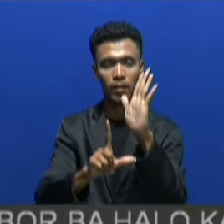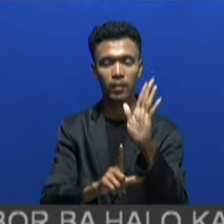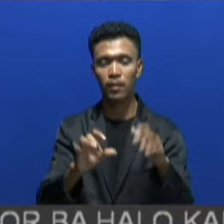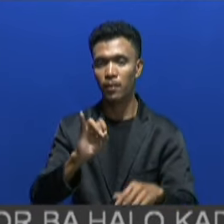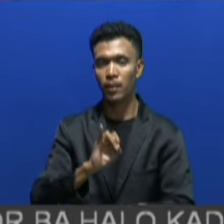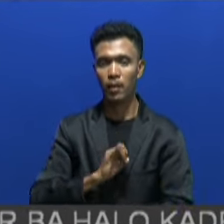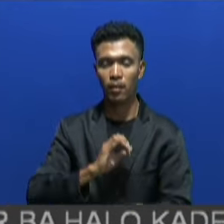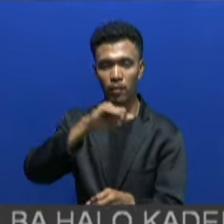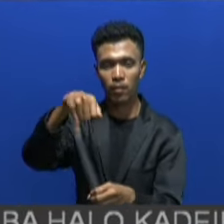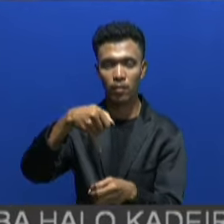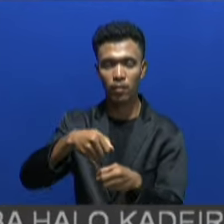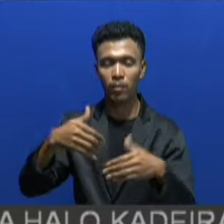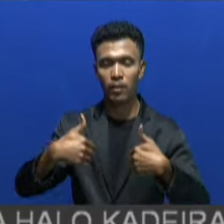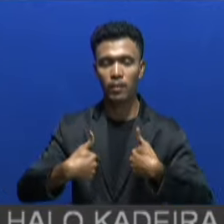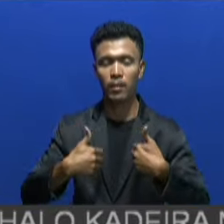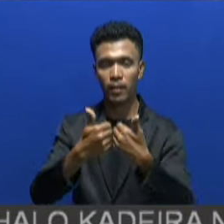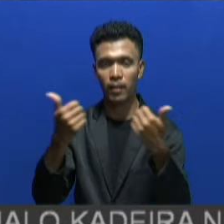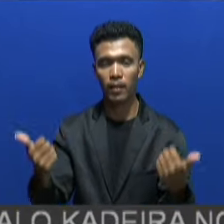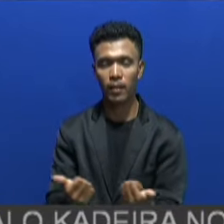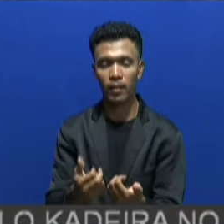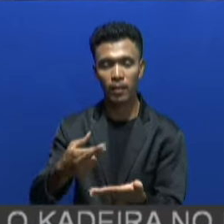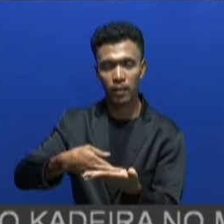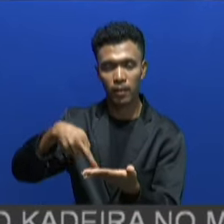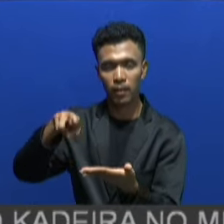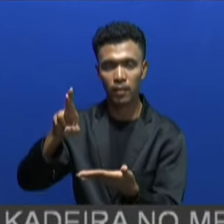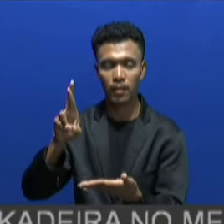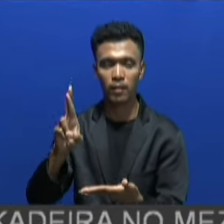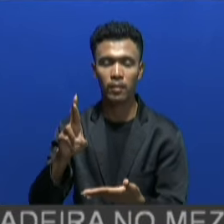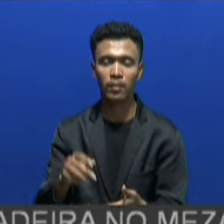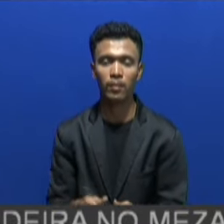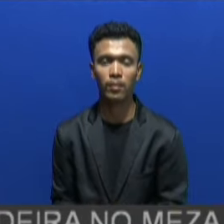hau acumula ona hi aldeia Bonemese, registona